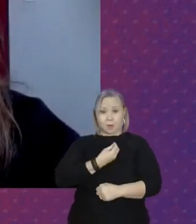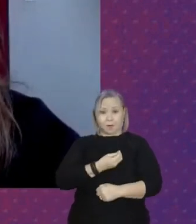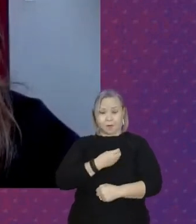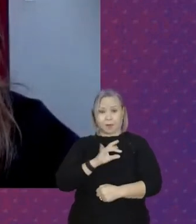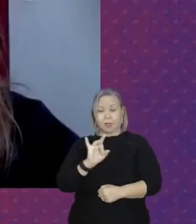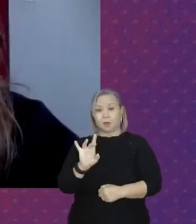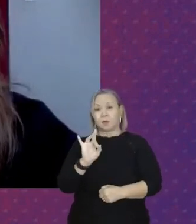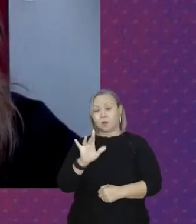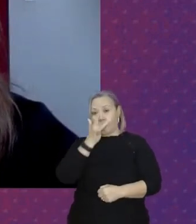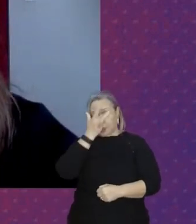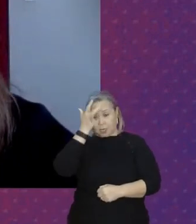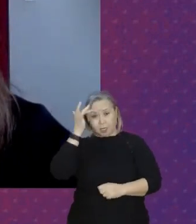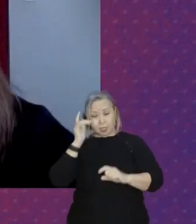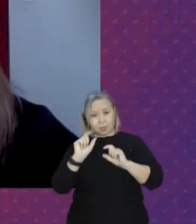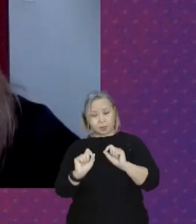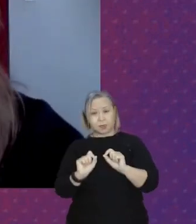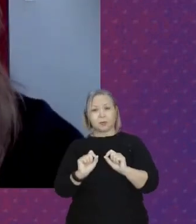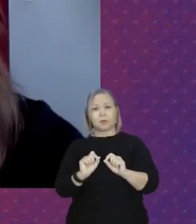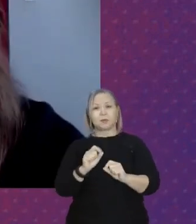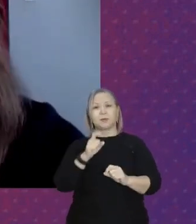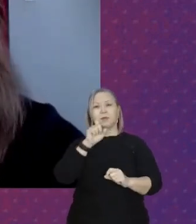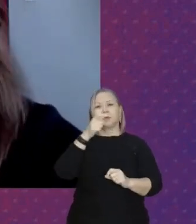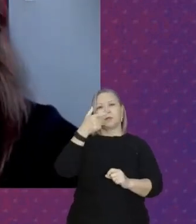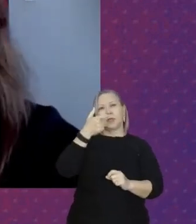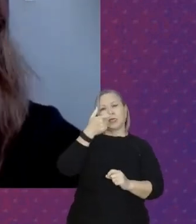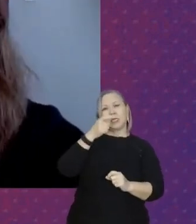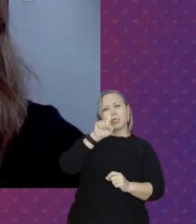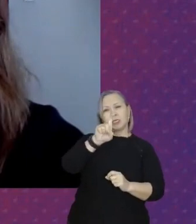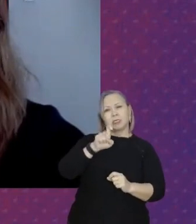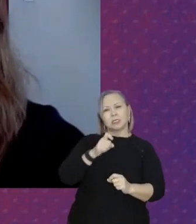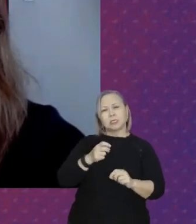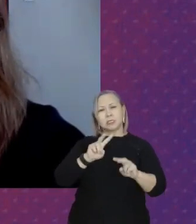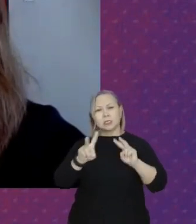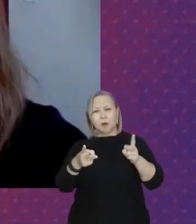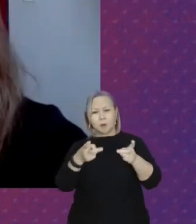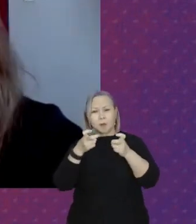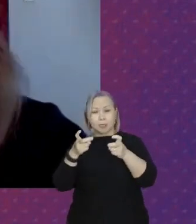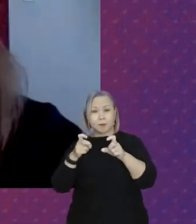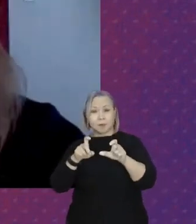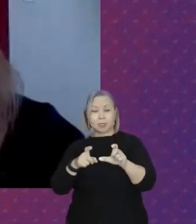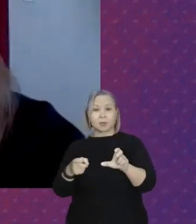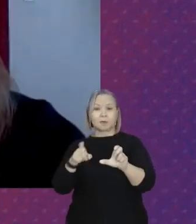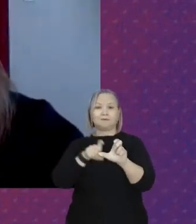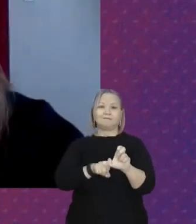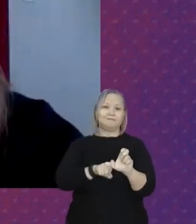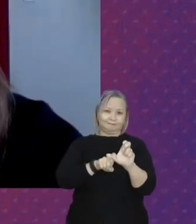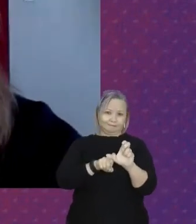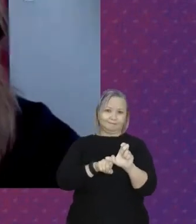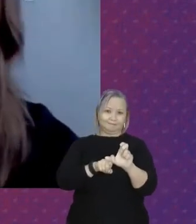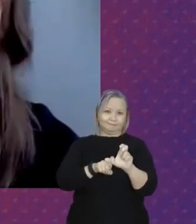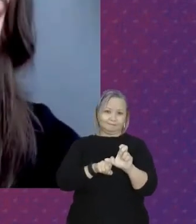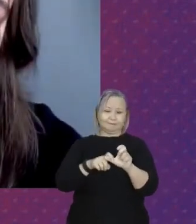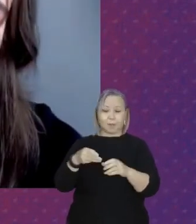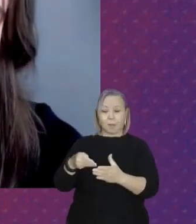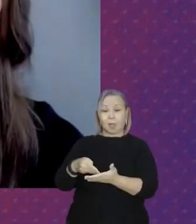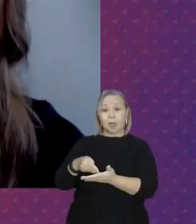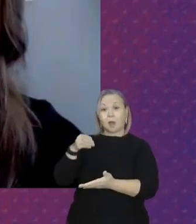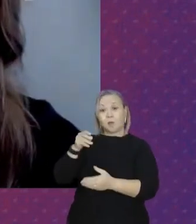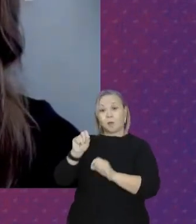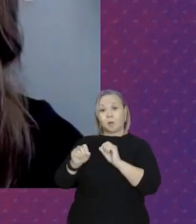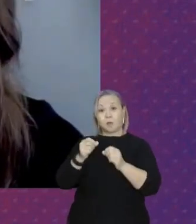das pessoas que são socialmente vistas assim como dependentes, por motivos de idade ou por motivos